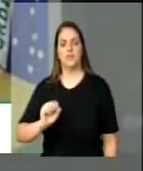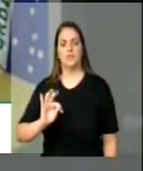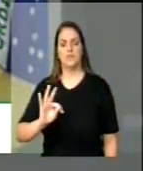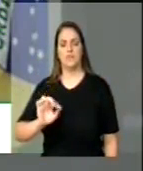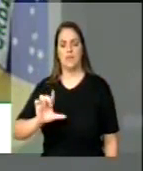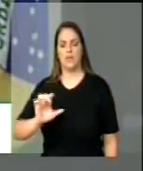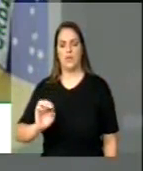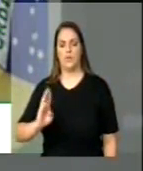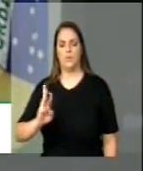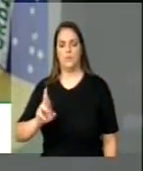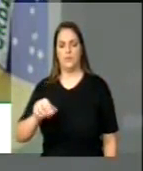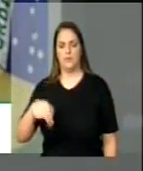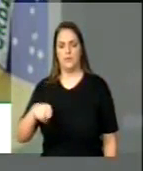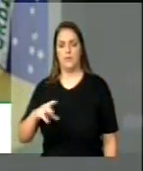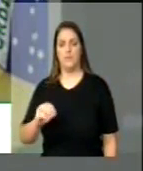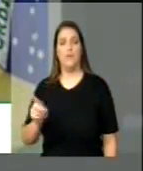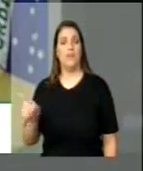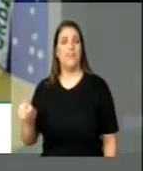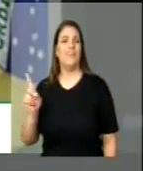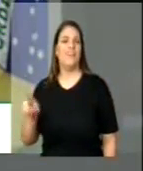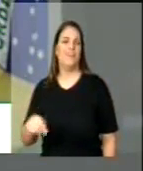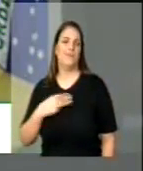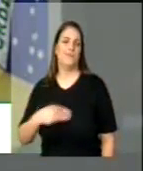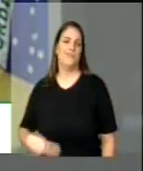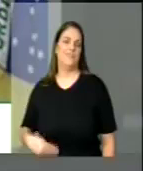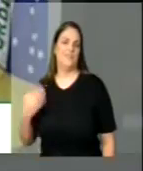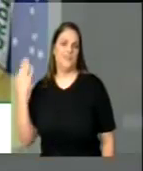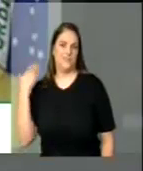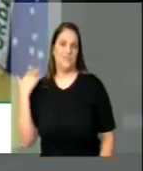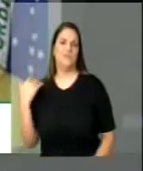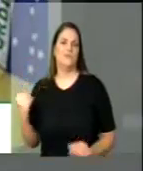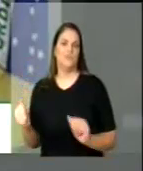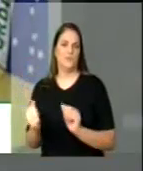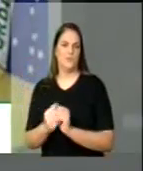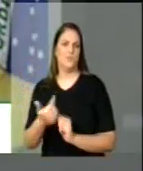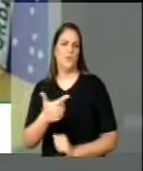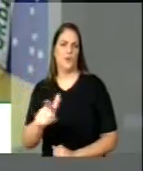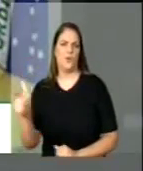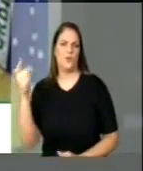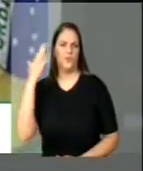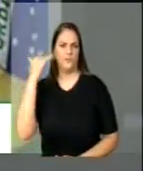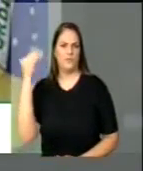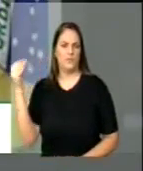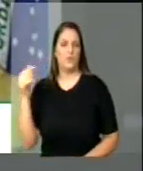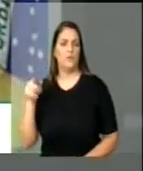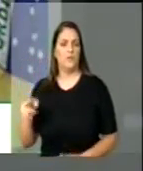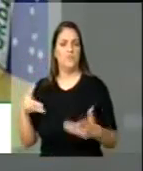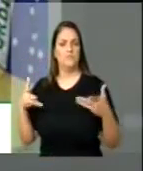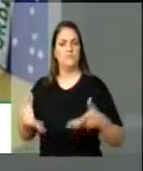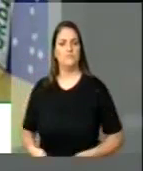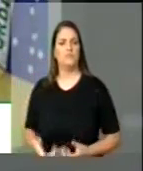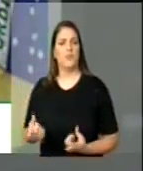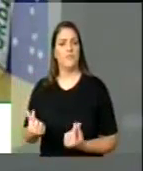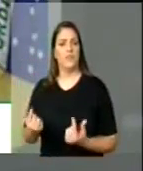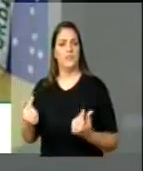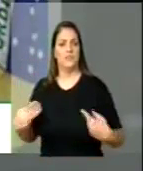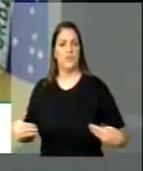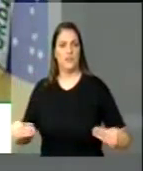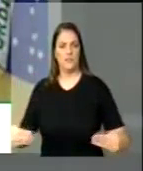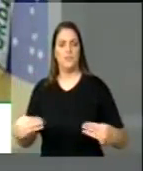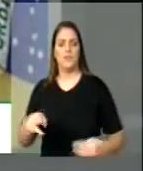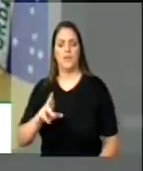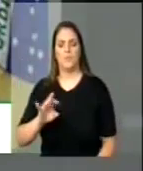do Planejamento, ao lado de Otávio Gouveia de Bulhões, que ocupava então o Ministério da Fazenda. Roberto